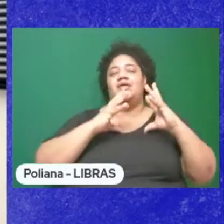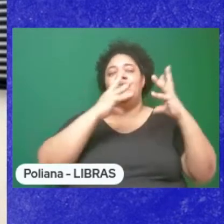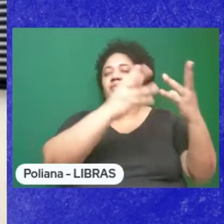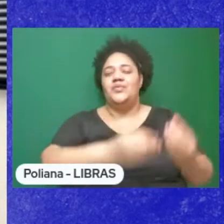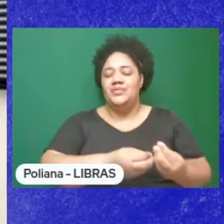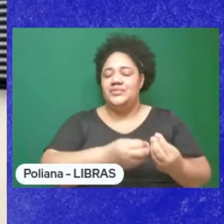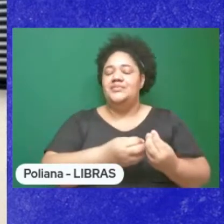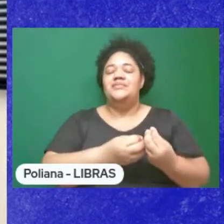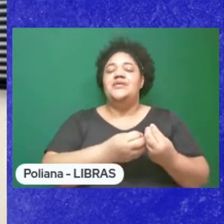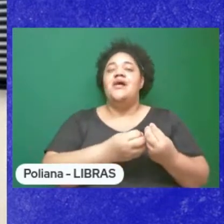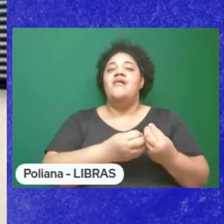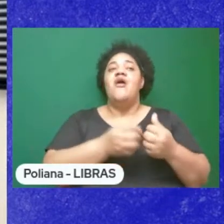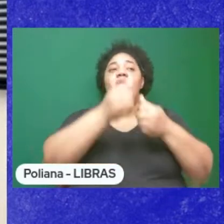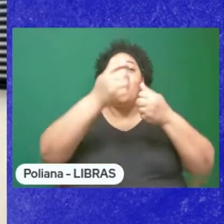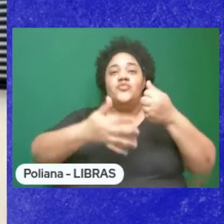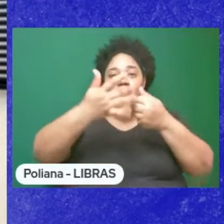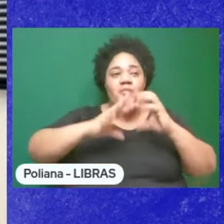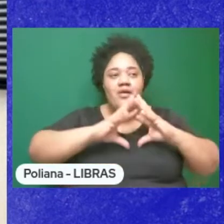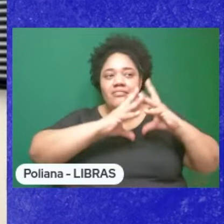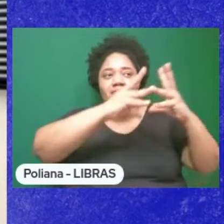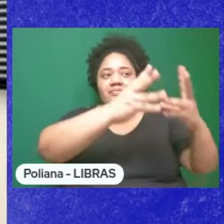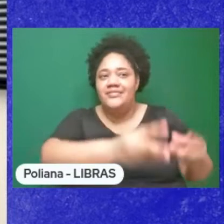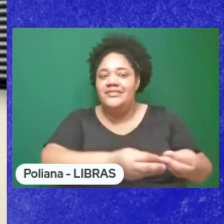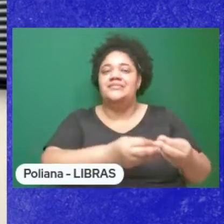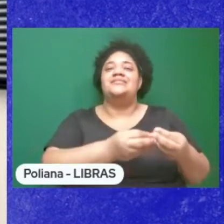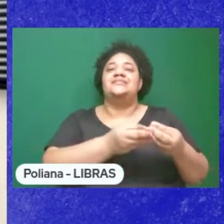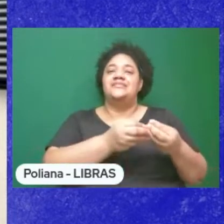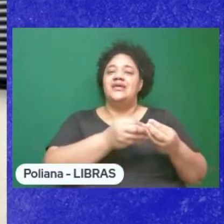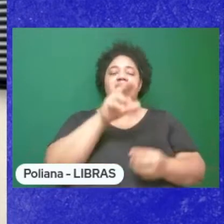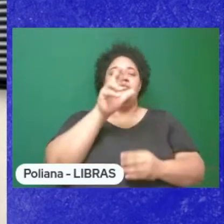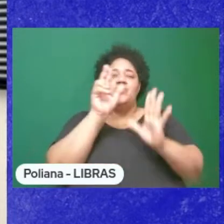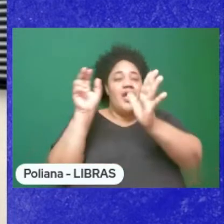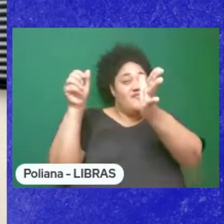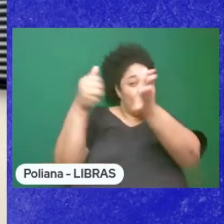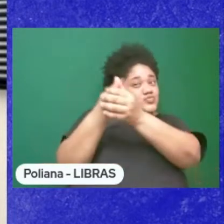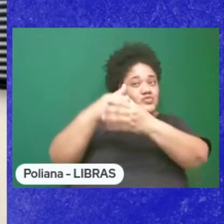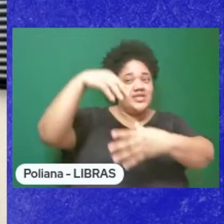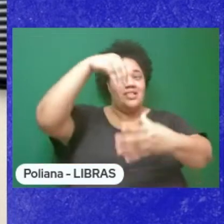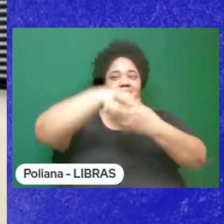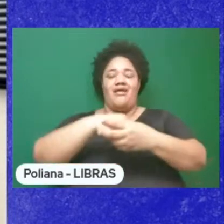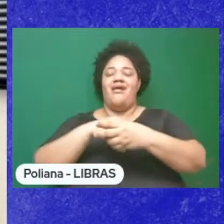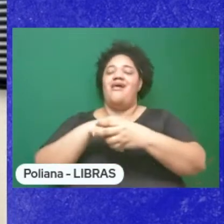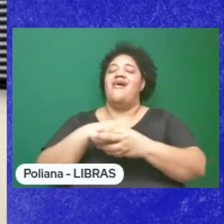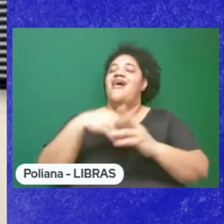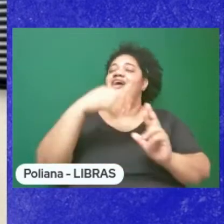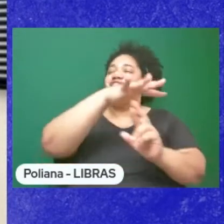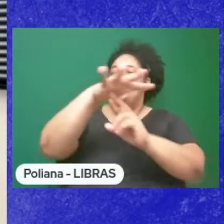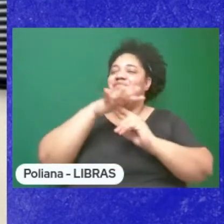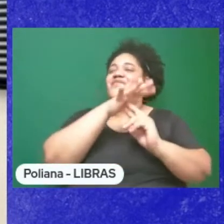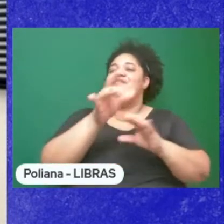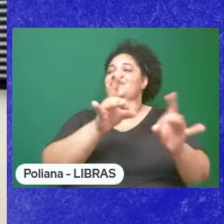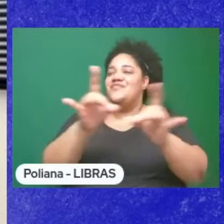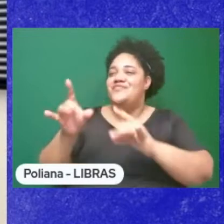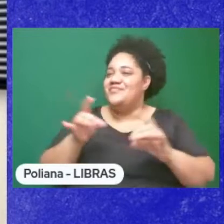nela, claro, mas nunca tinha ido lá, porque ela fica um pouco que escondida assim dentro da Feira de Caruaru. E aí, quando eu fui para essa